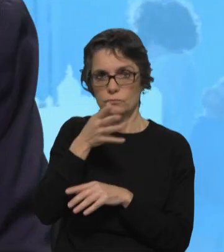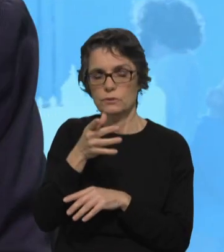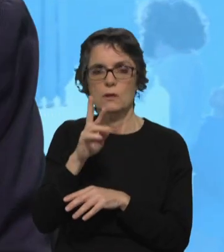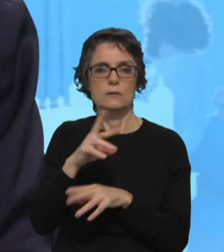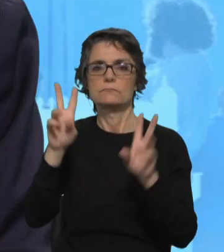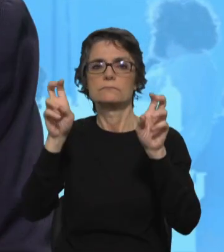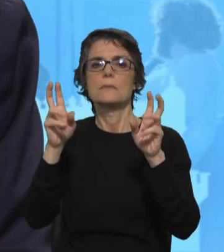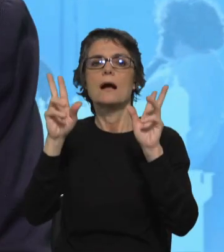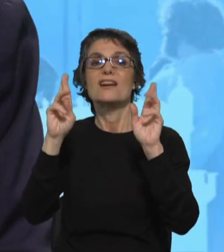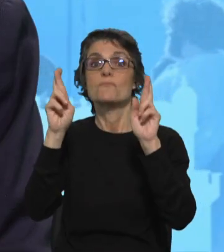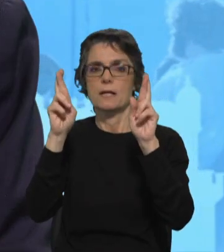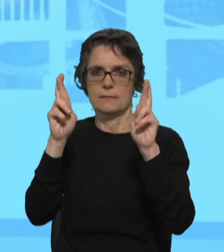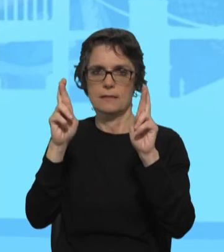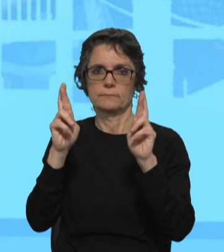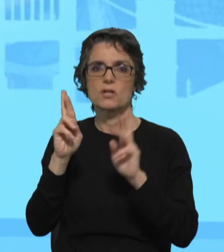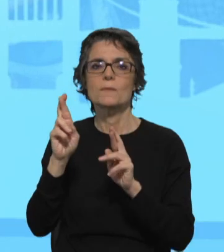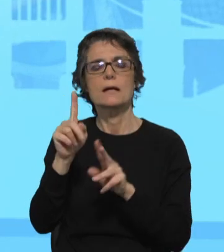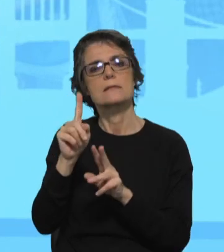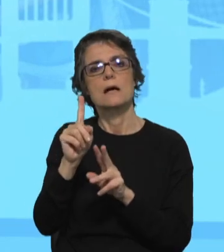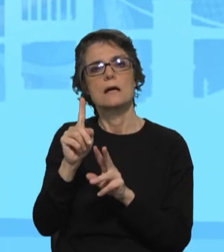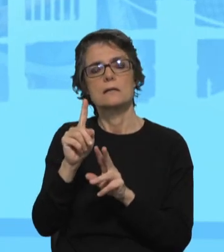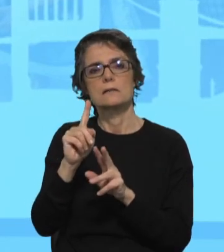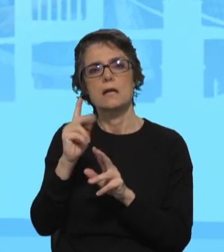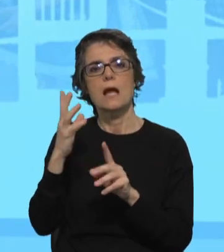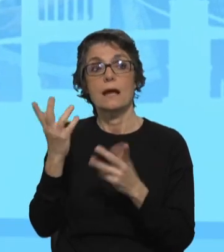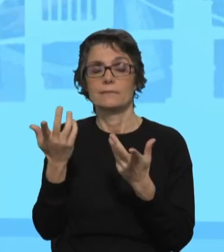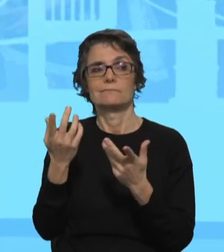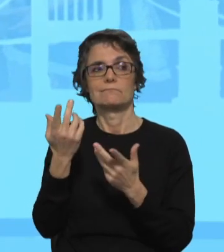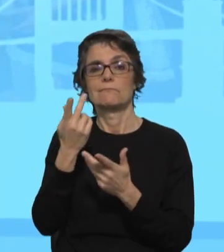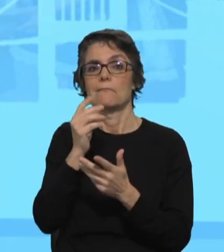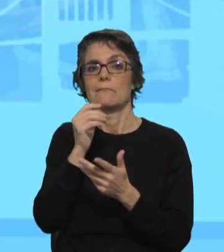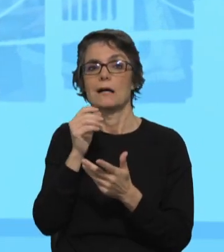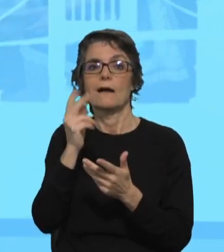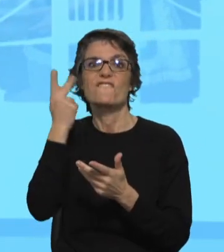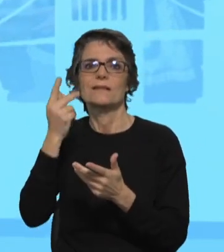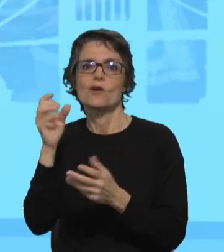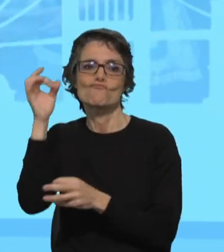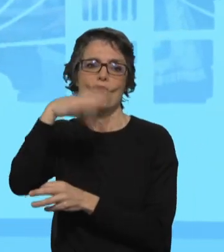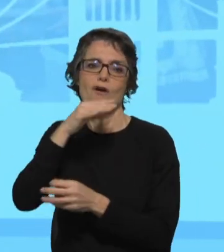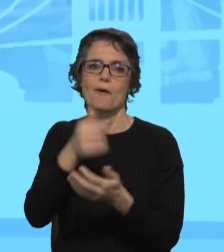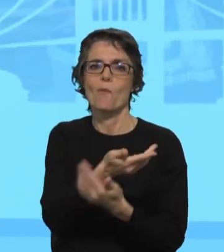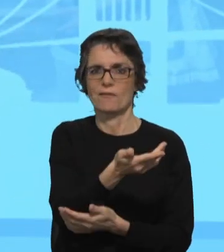esperança. A esperança e a vitória da vida sobre a morte, assim é anunciado, neste tempo